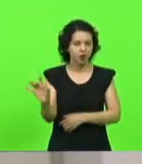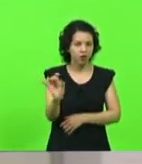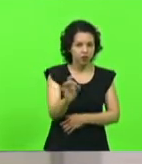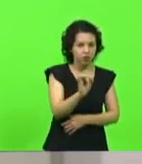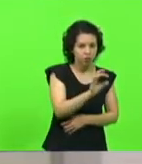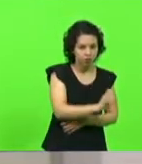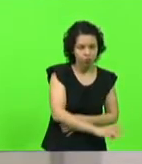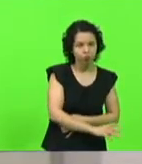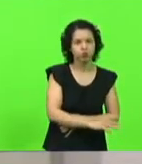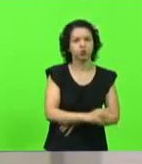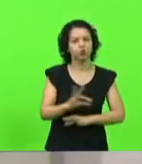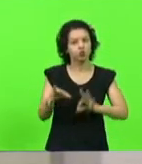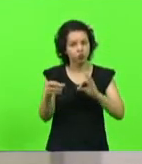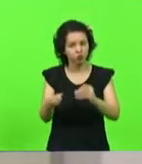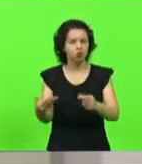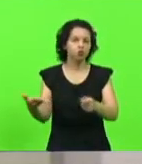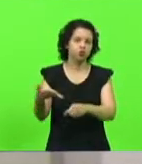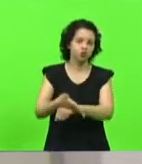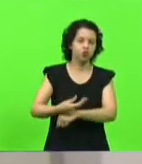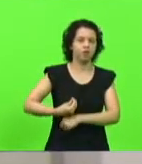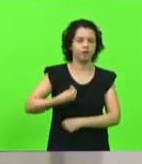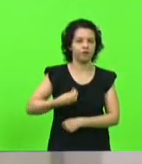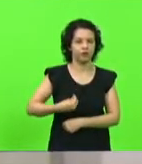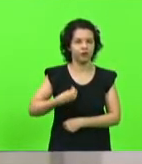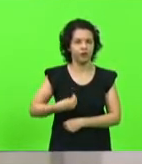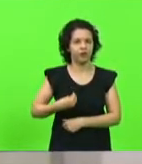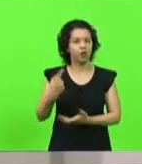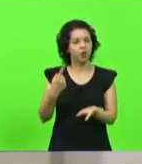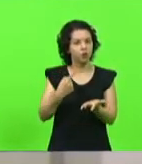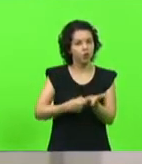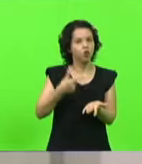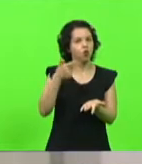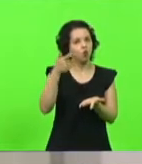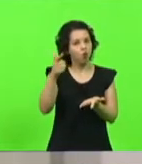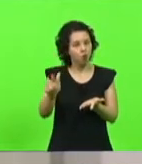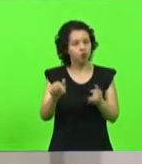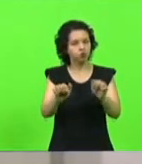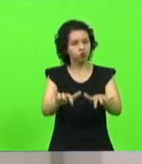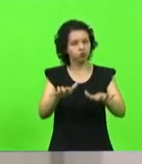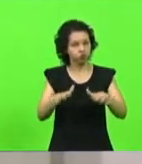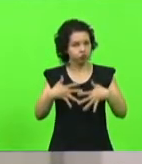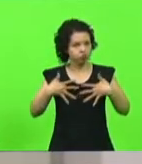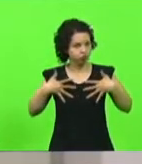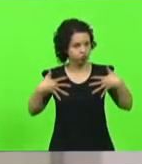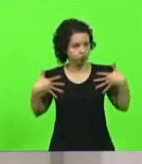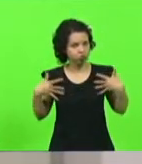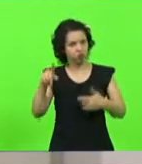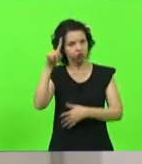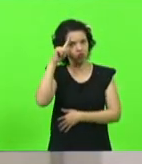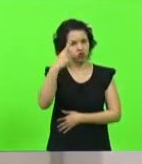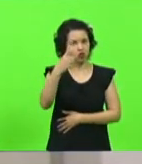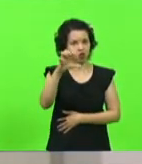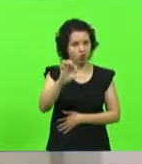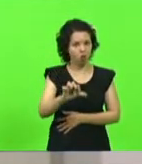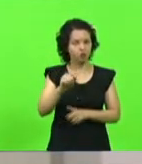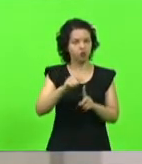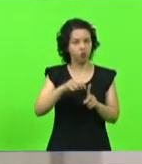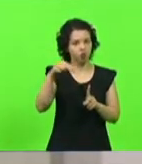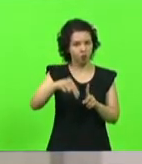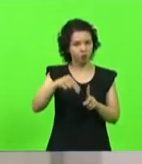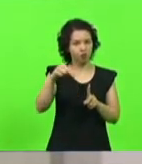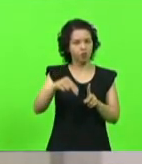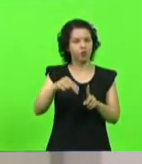que honraram com seu comparecimento e convocou outra sessão solene para o dia 19 de novembro, às 17 horas, em